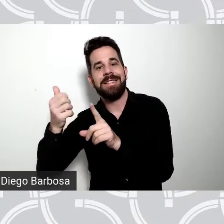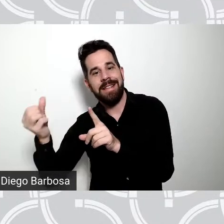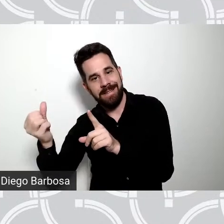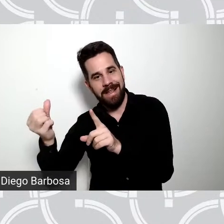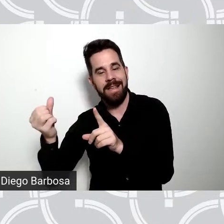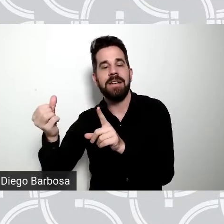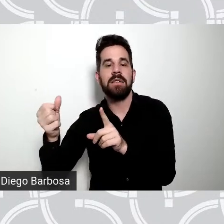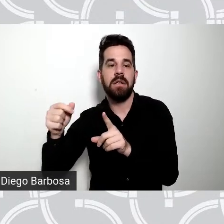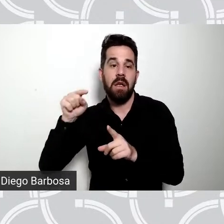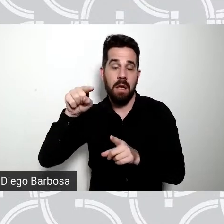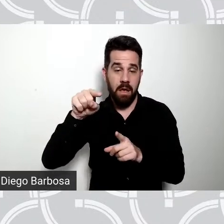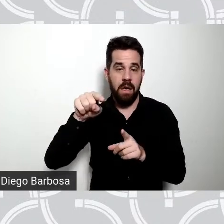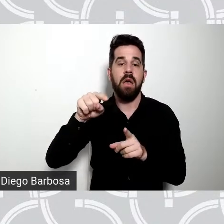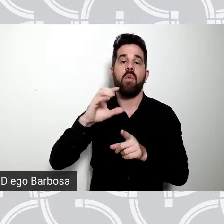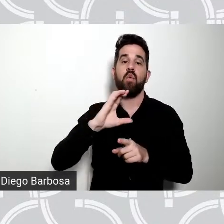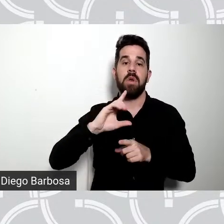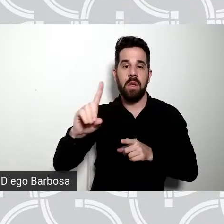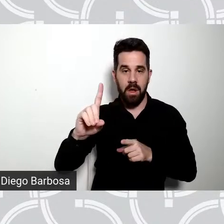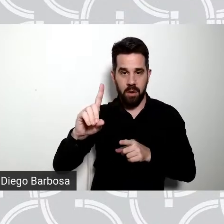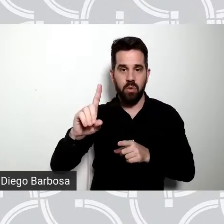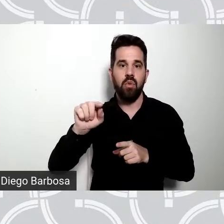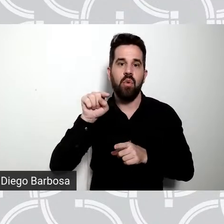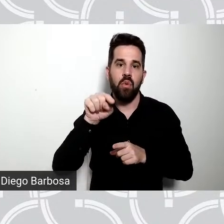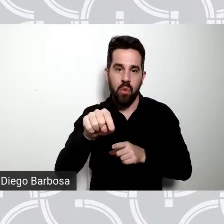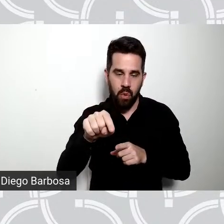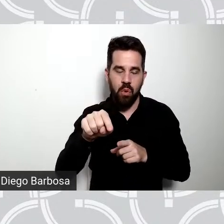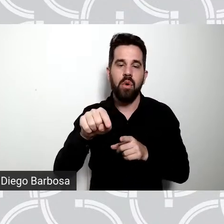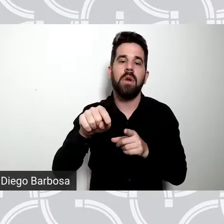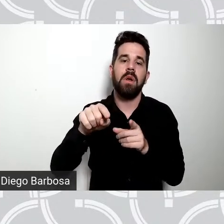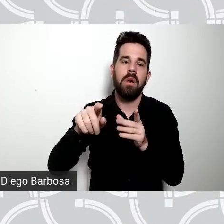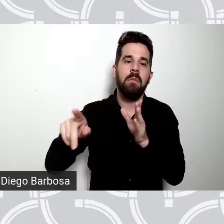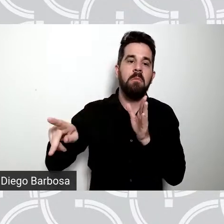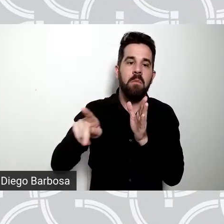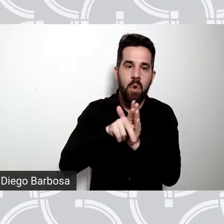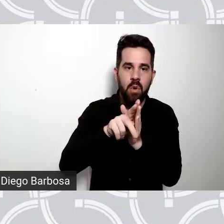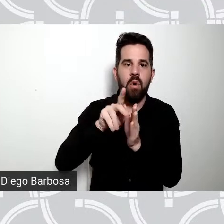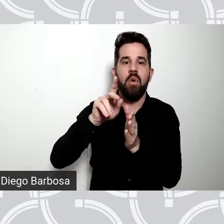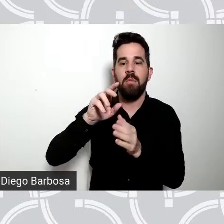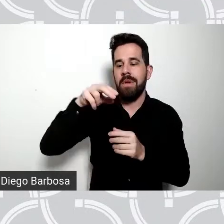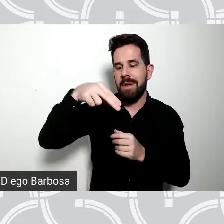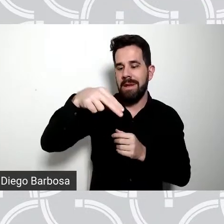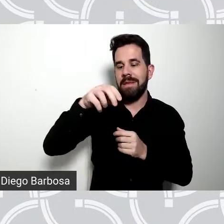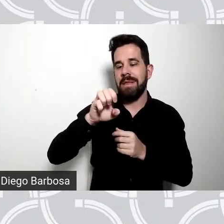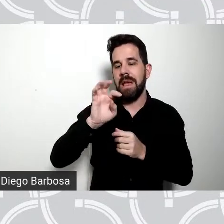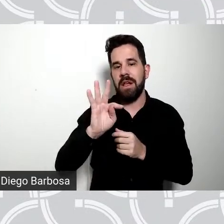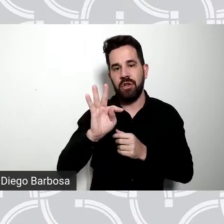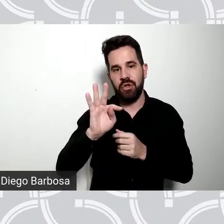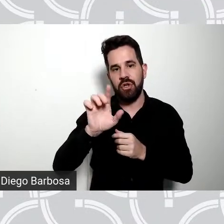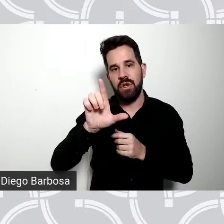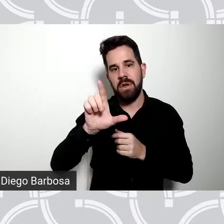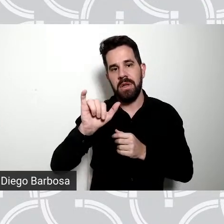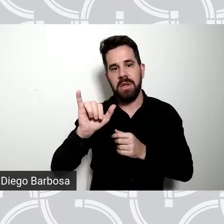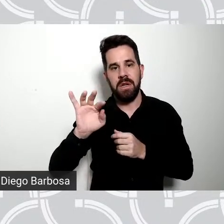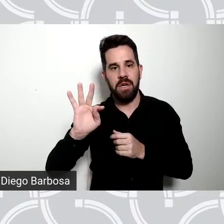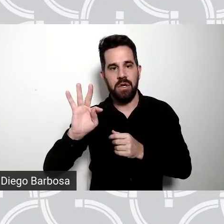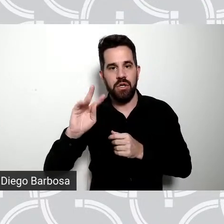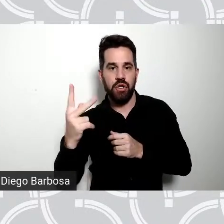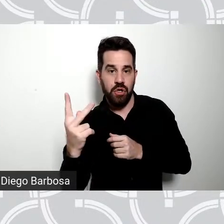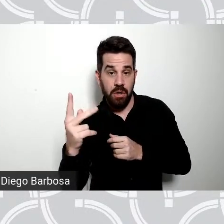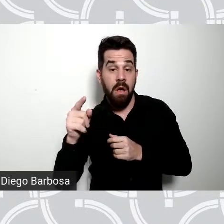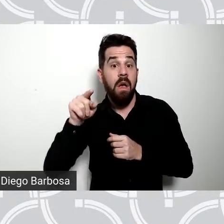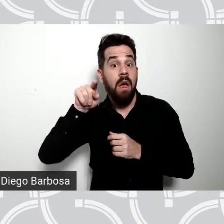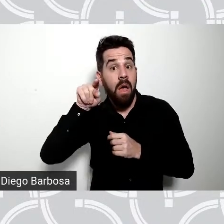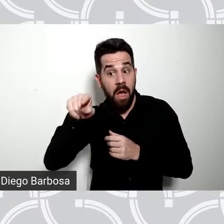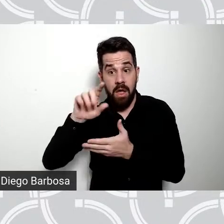Núcleo de Estudos e de Ensino em História da Tradução e da Tradução Literária, o NETLIT, né, esse núcleo que promove dois eventos: